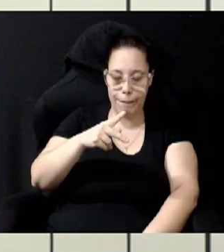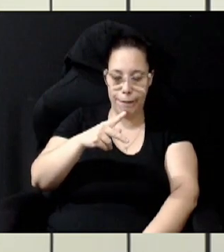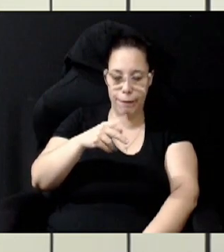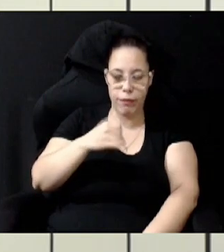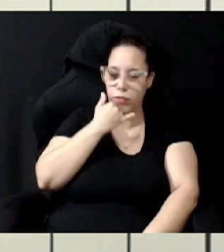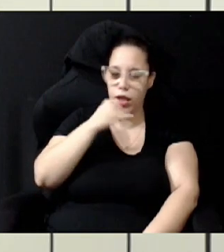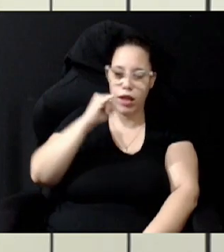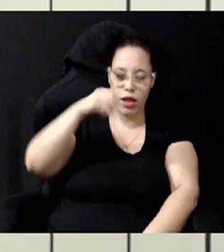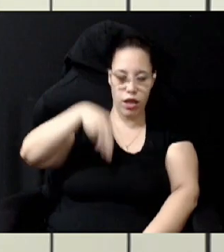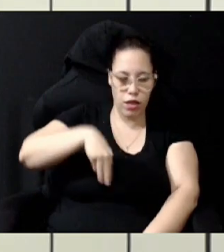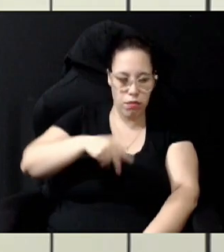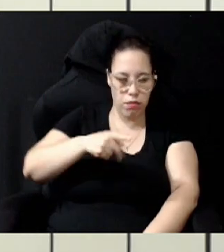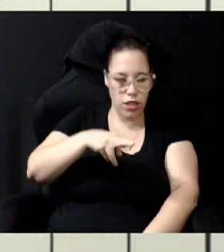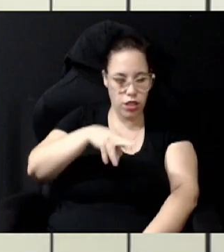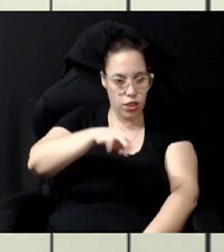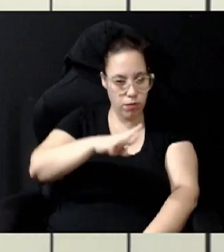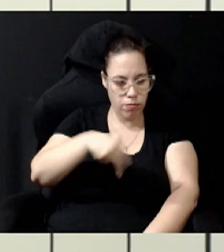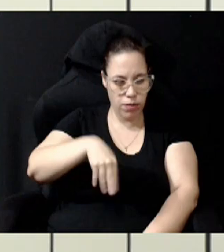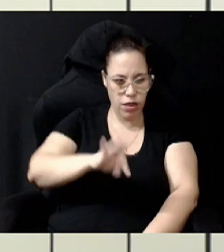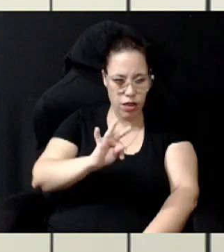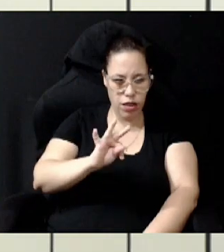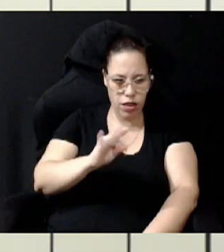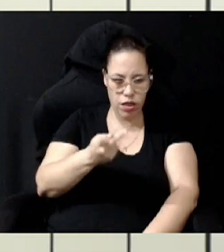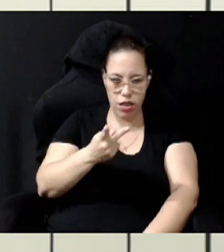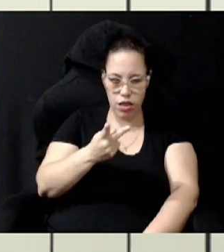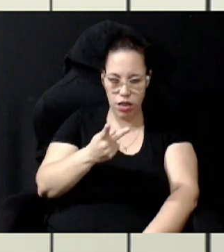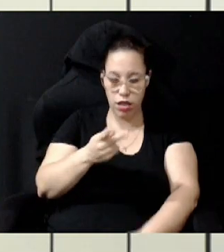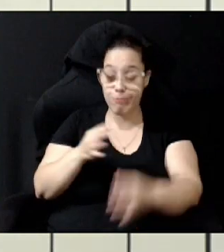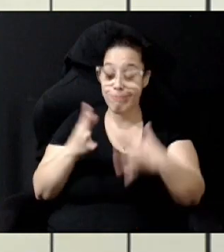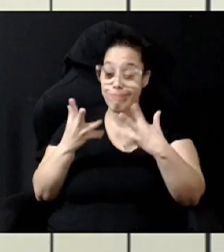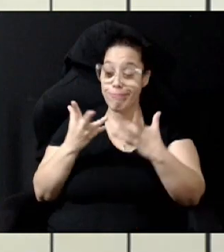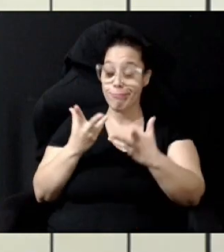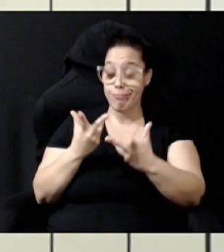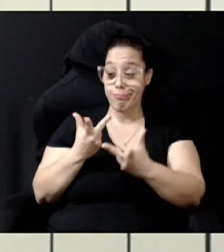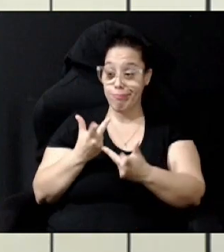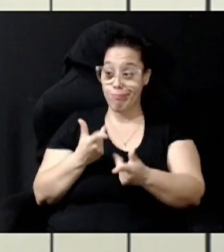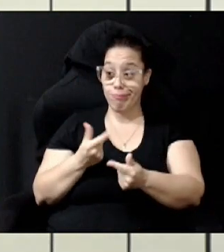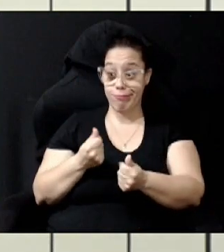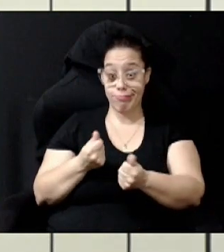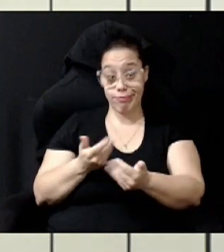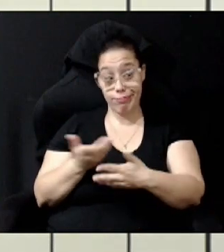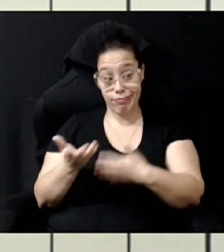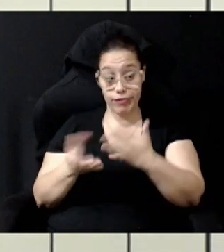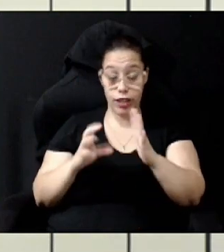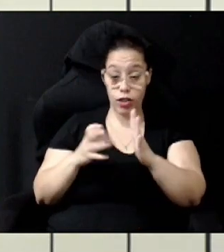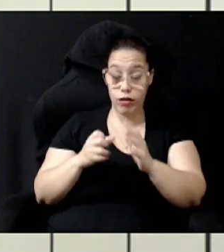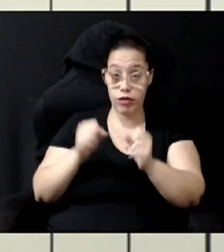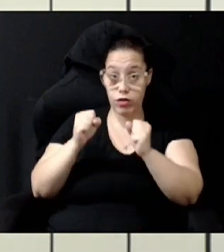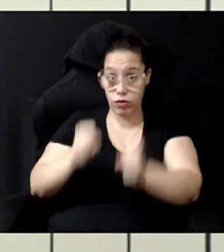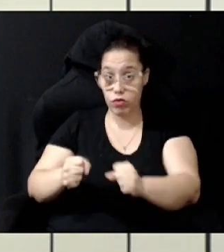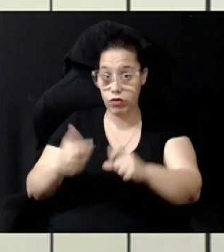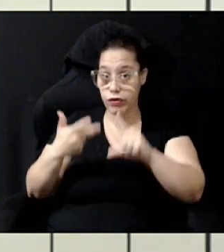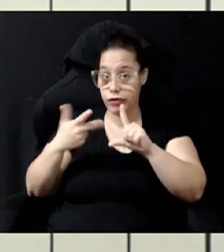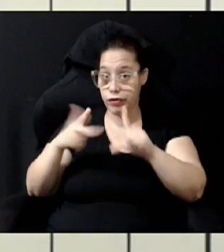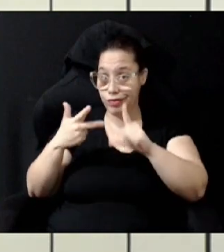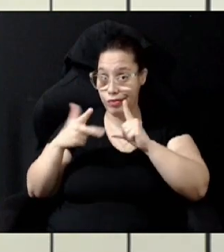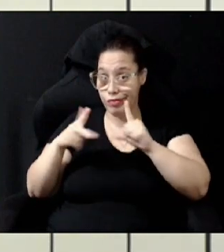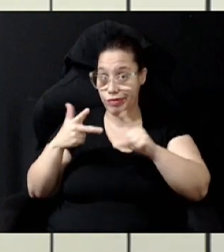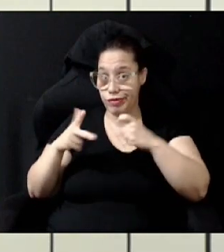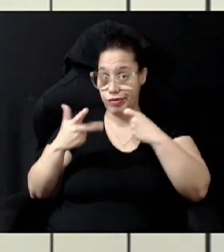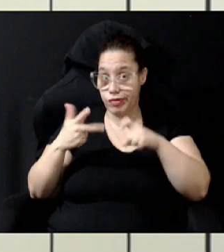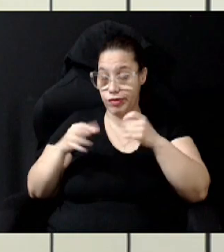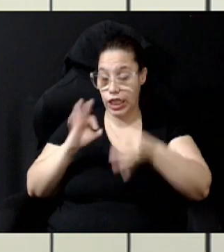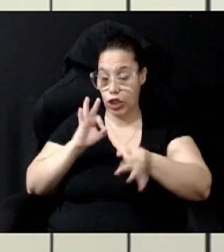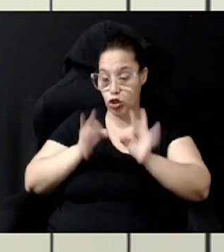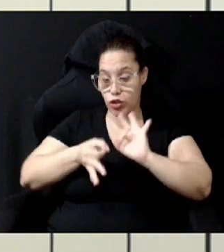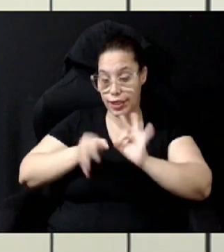também aborda a harmonia entre os poderes legislativo, executivo e judiciário,